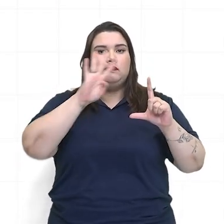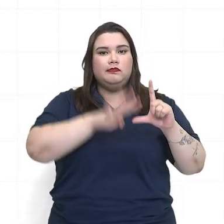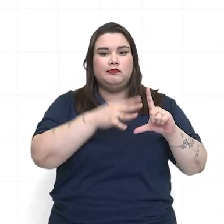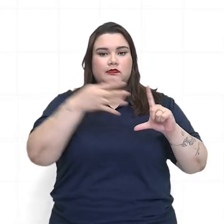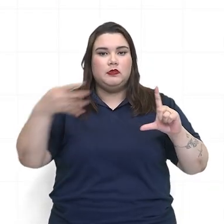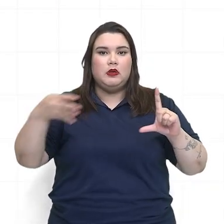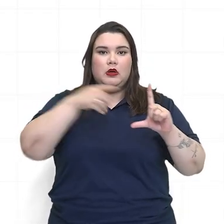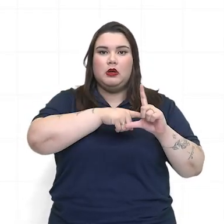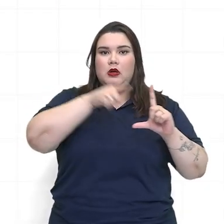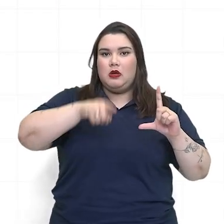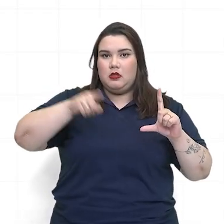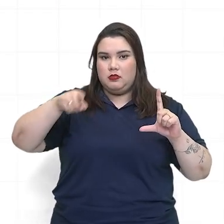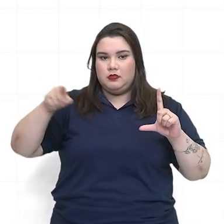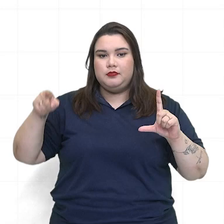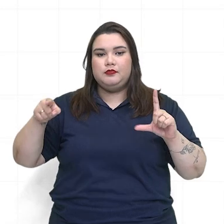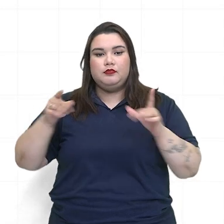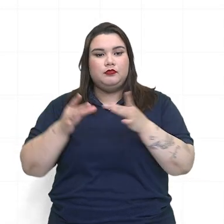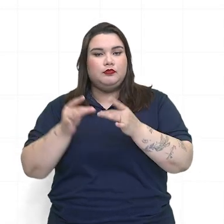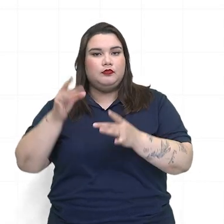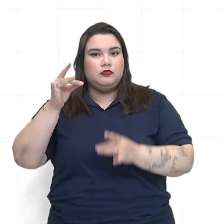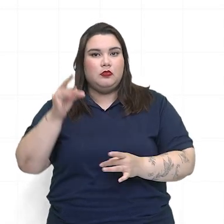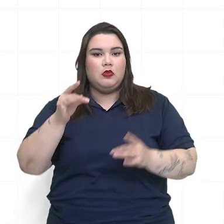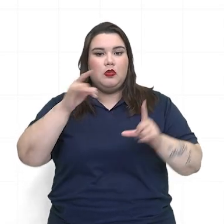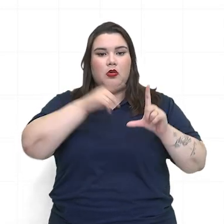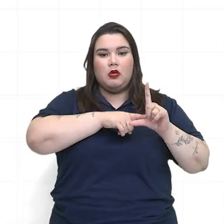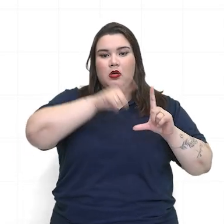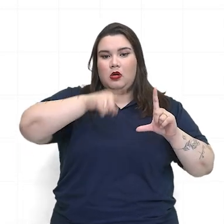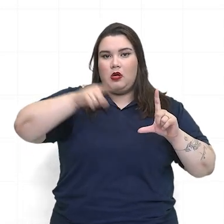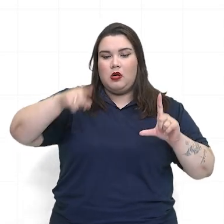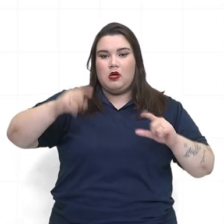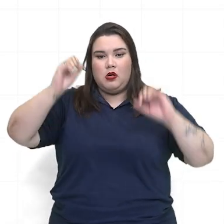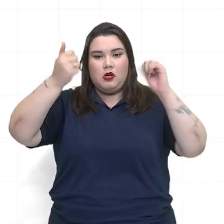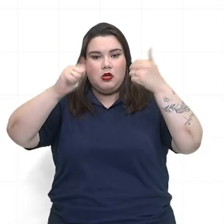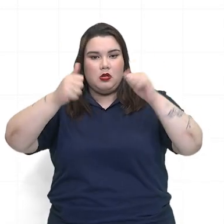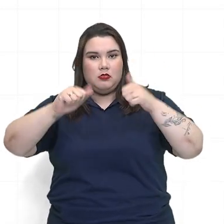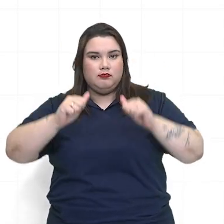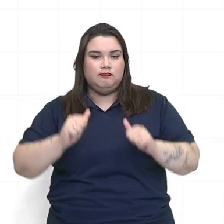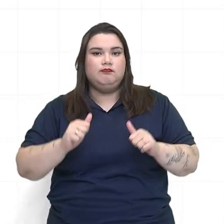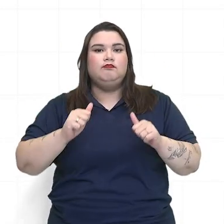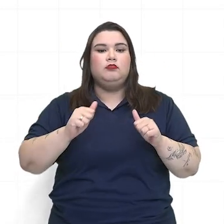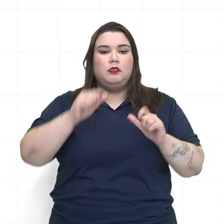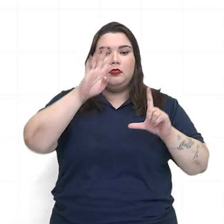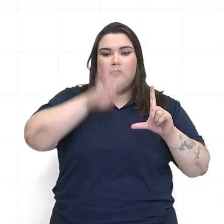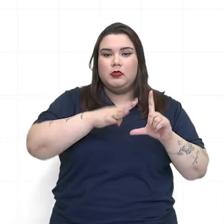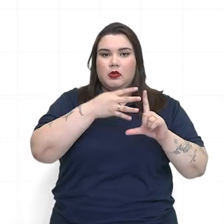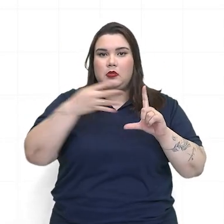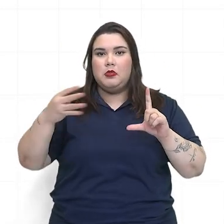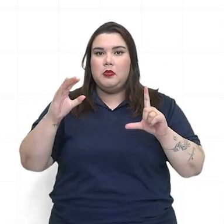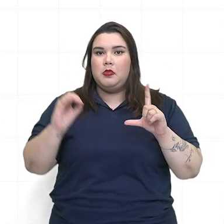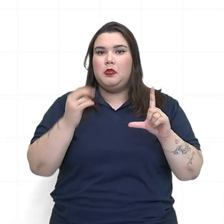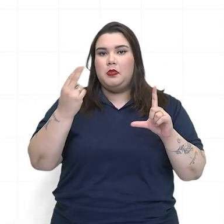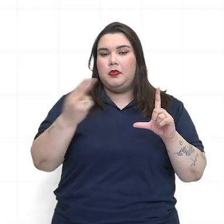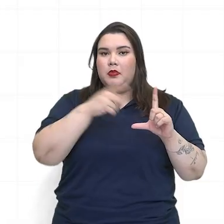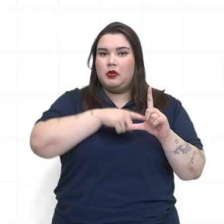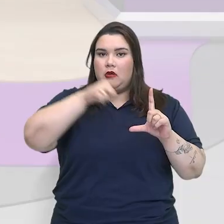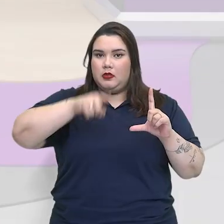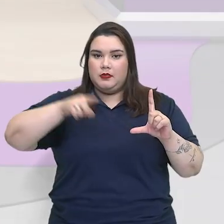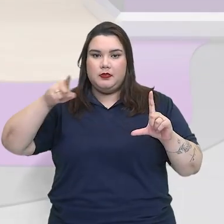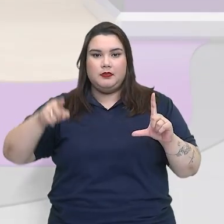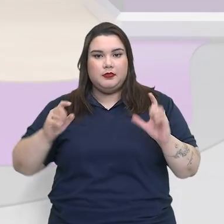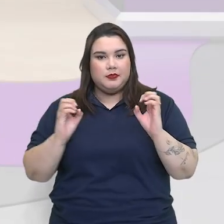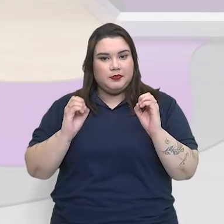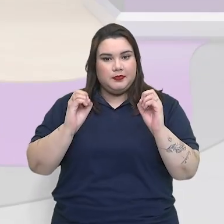de tabelas e gráficos, detalhamento, escala gráfica, análise crítica de tabelas ou